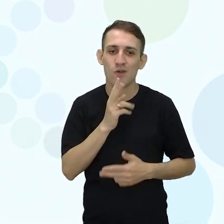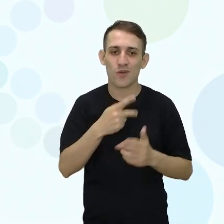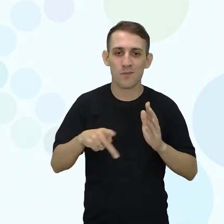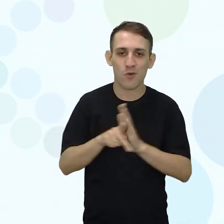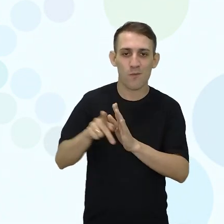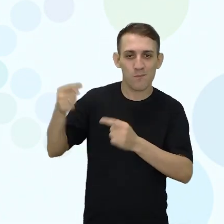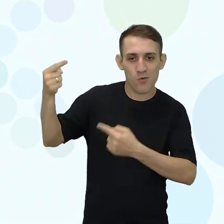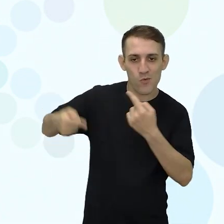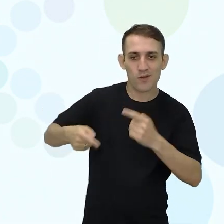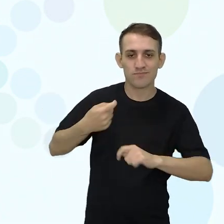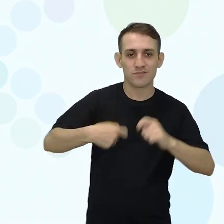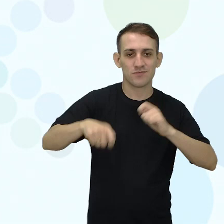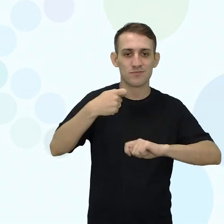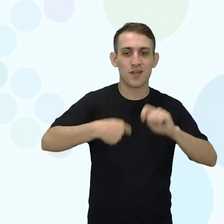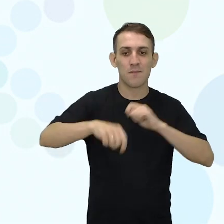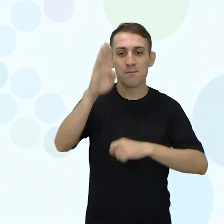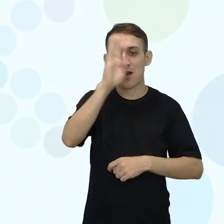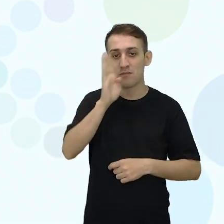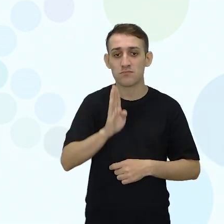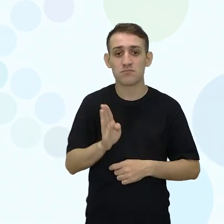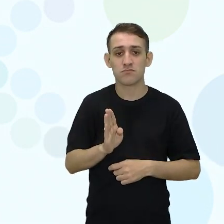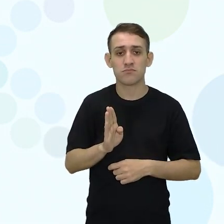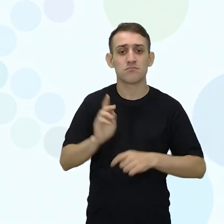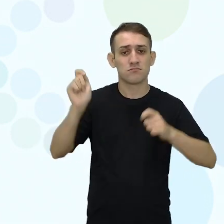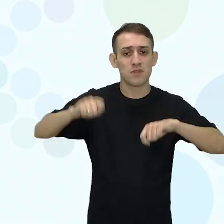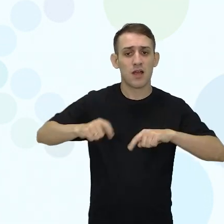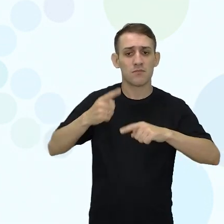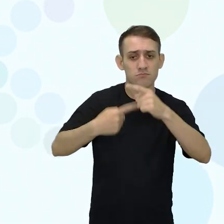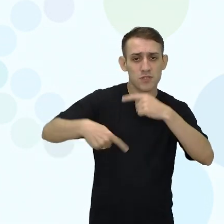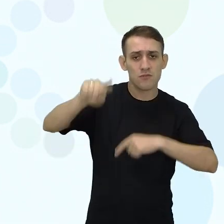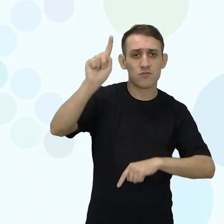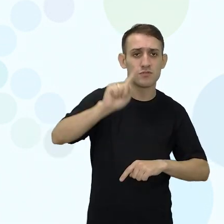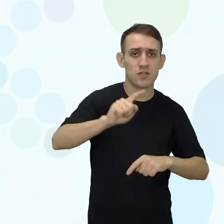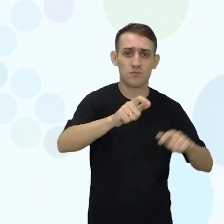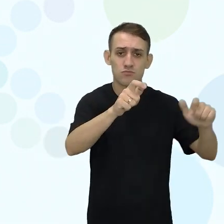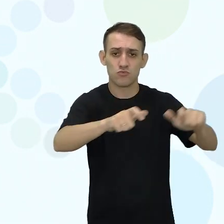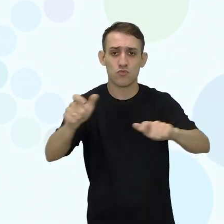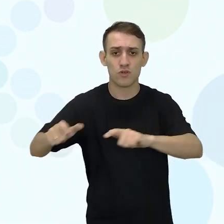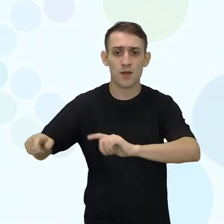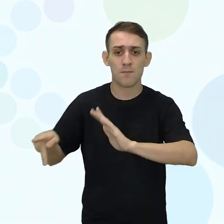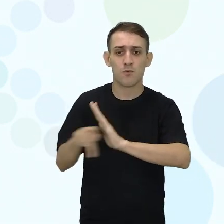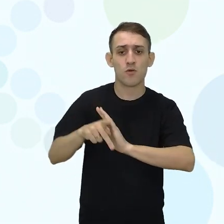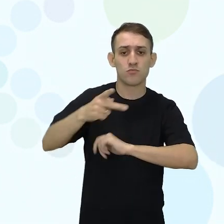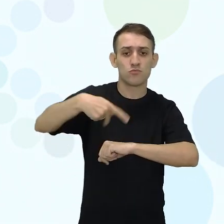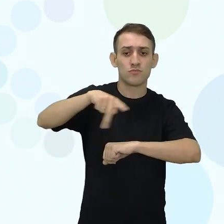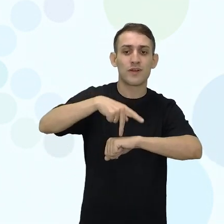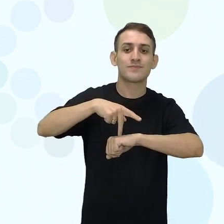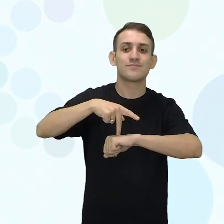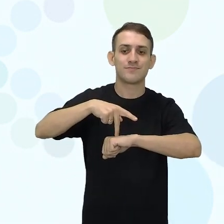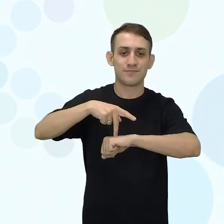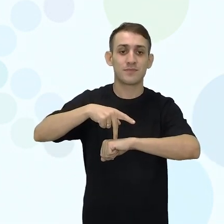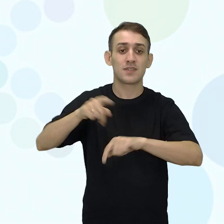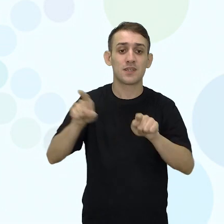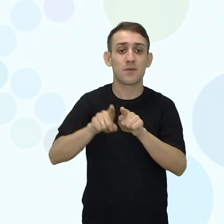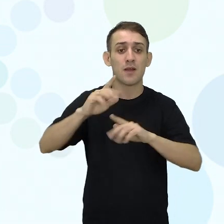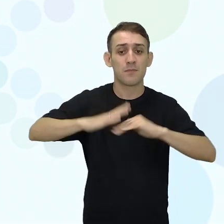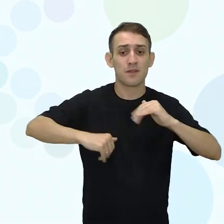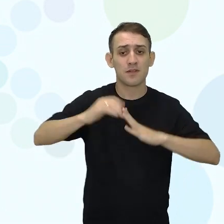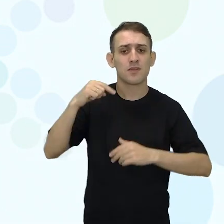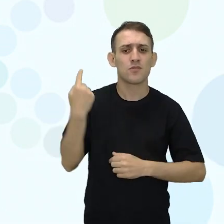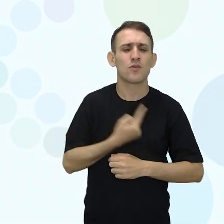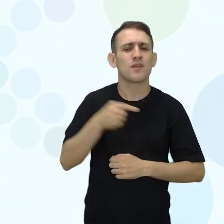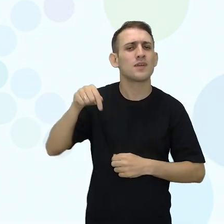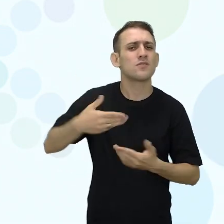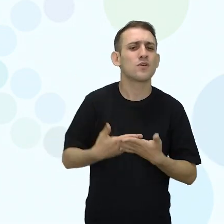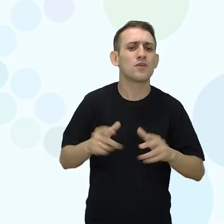políticas administrativas brasileiras por meio da evolução territorial do país. E as habilidades que iremos